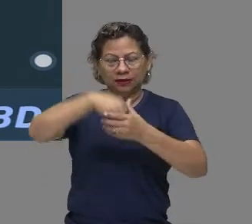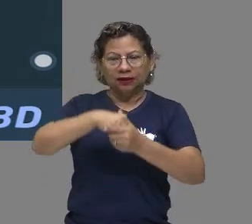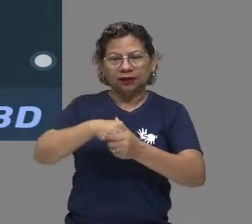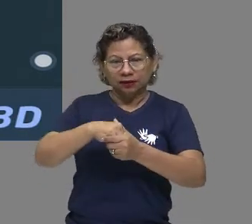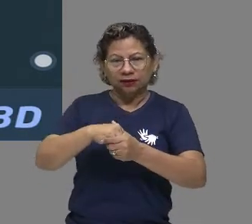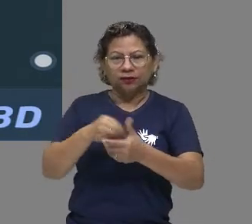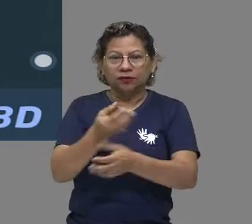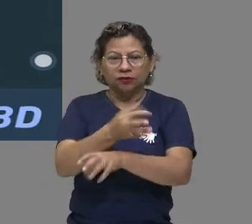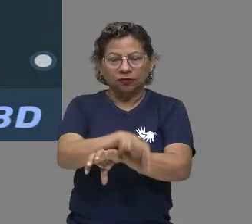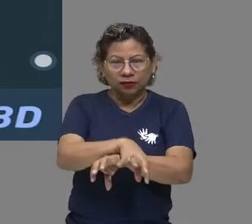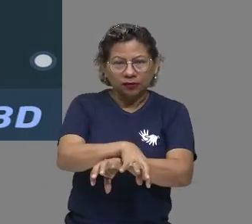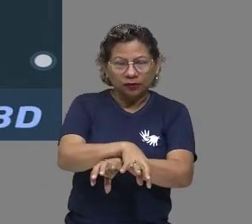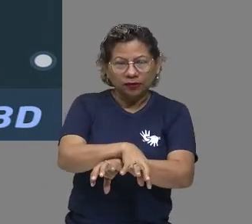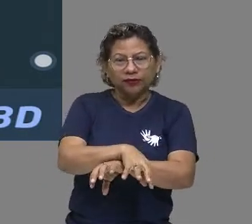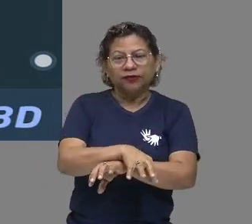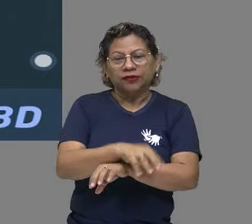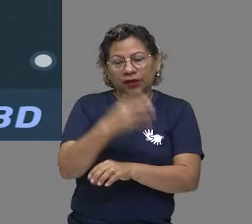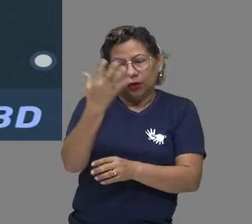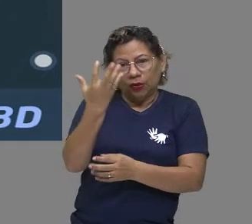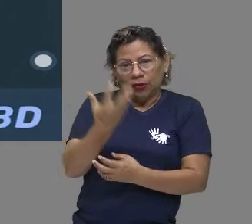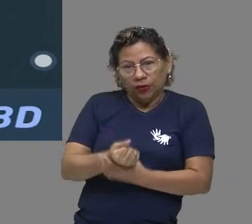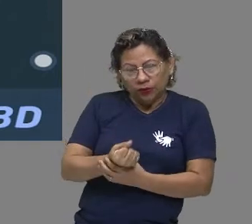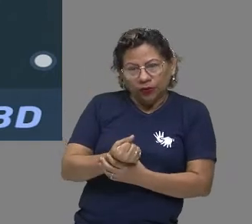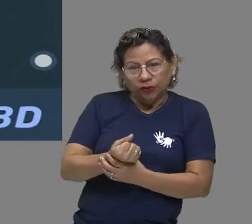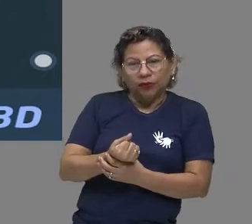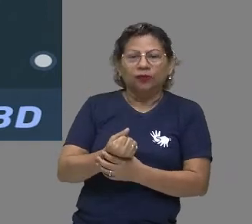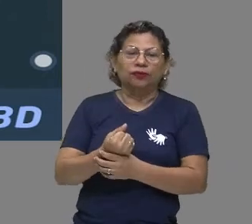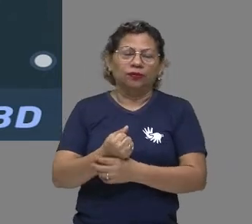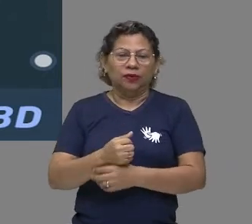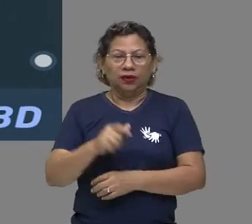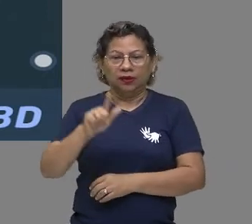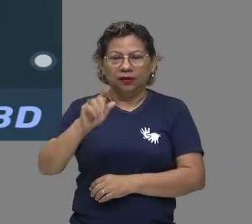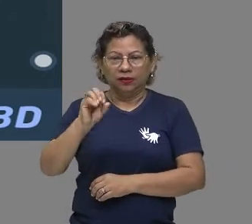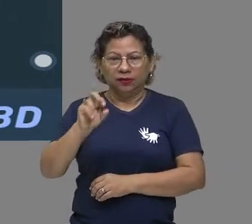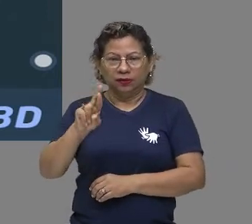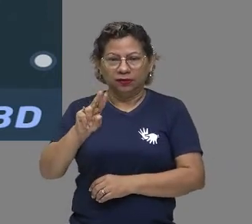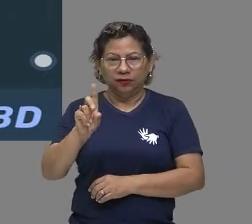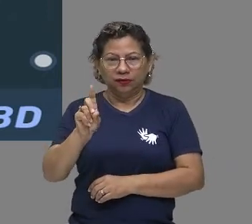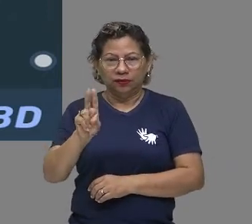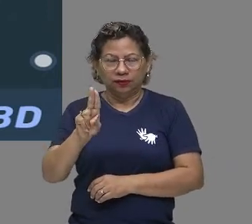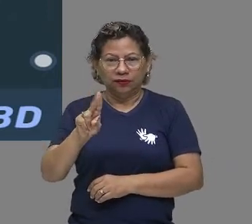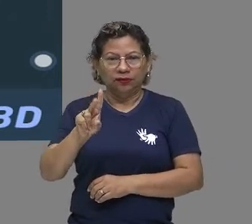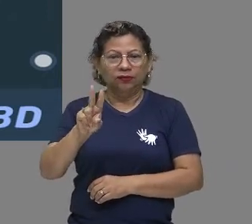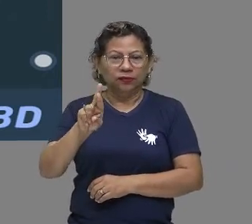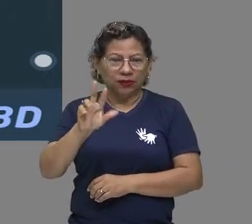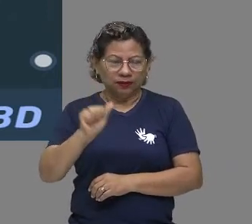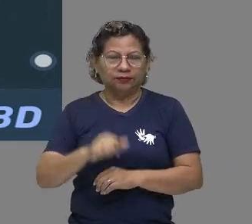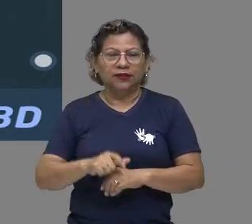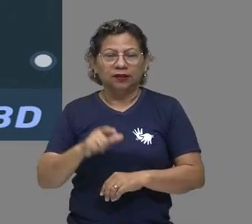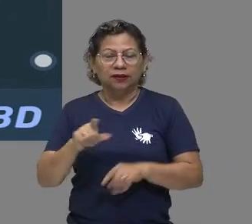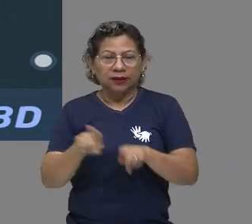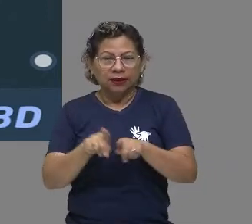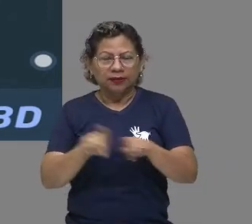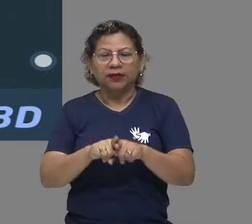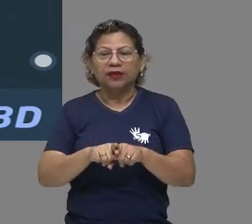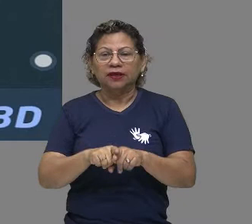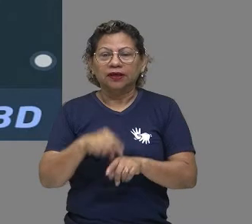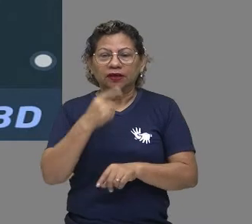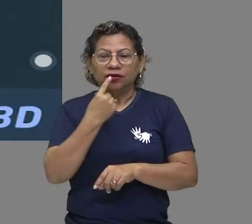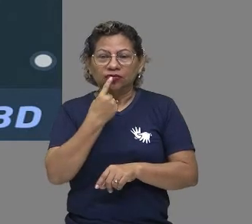que ela vai armazenar gordura e tem também o ossos como medula óssea vermelha onde ela vai